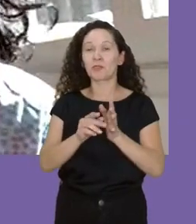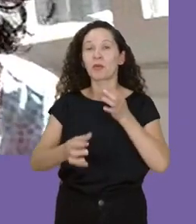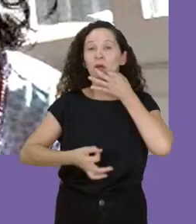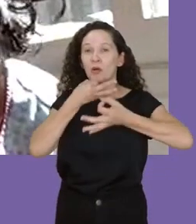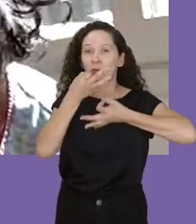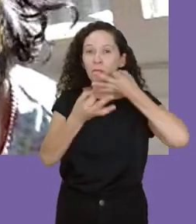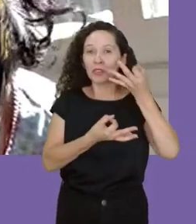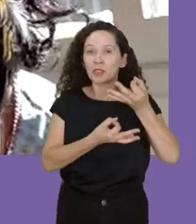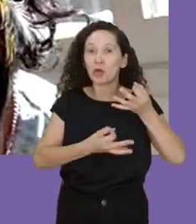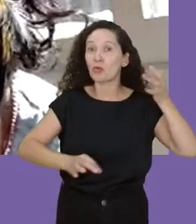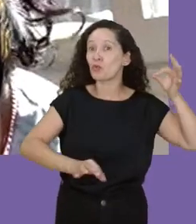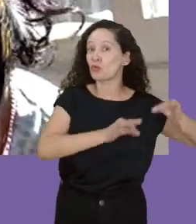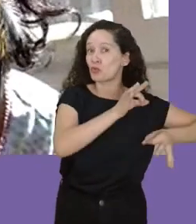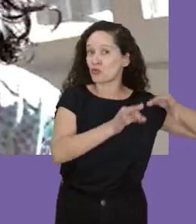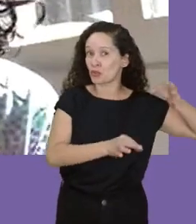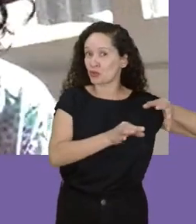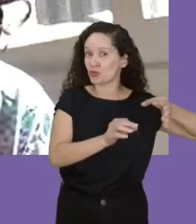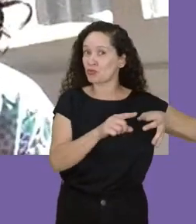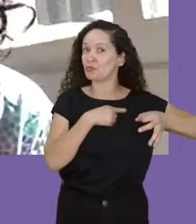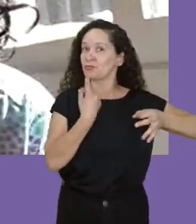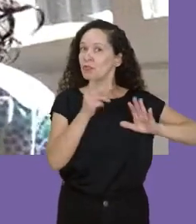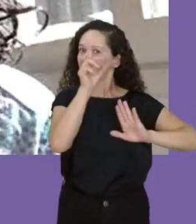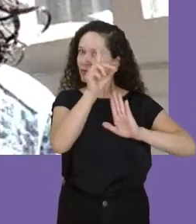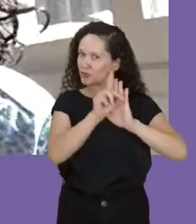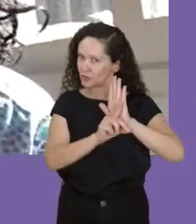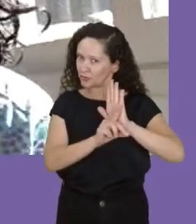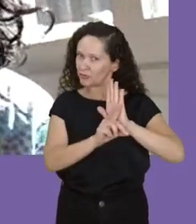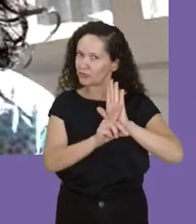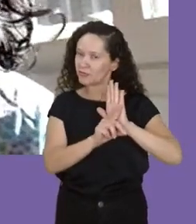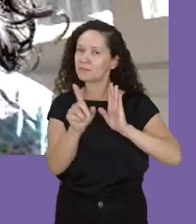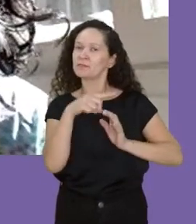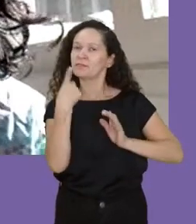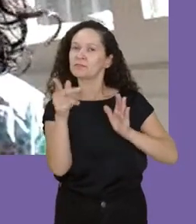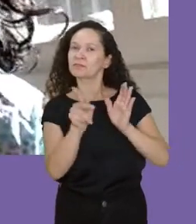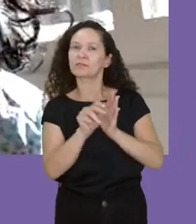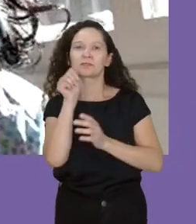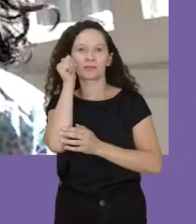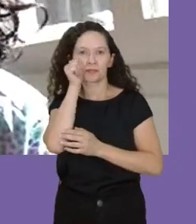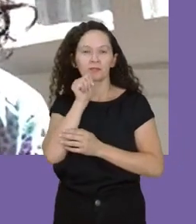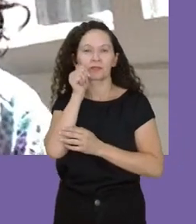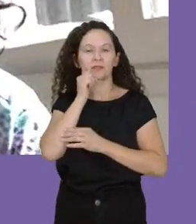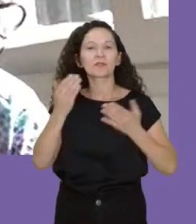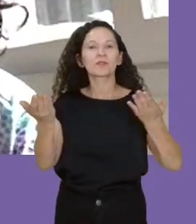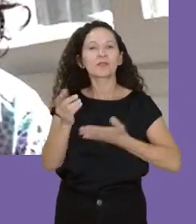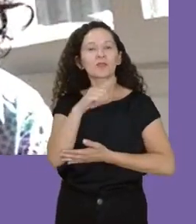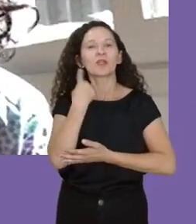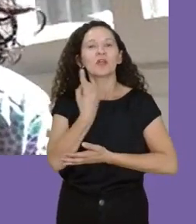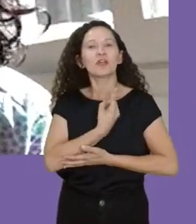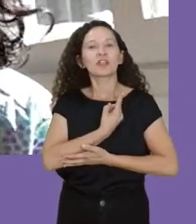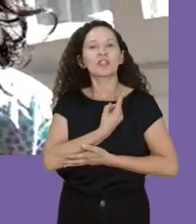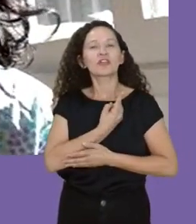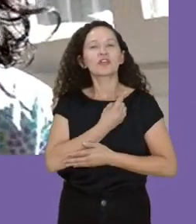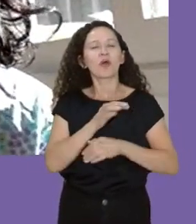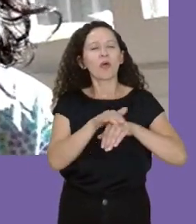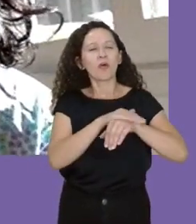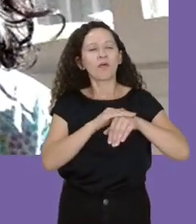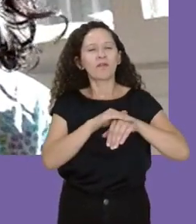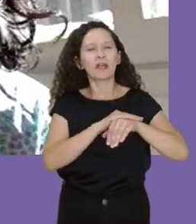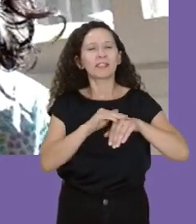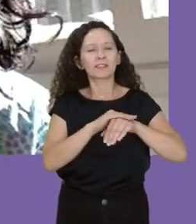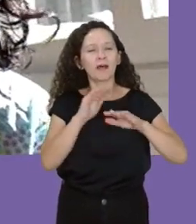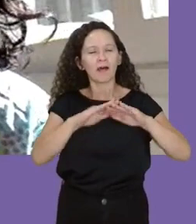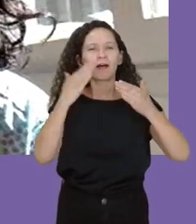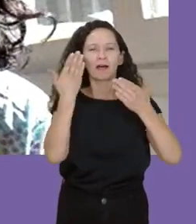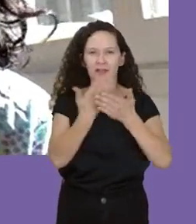vista jurídico, né, dos nossos direitos enquanto mulheres. E hoje a gente desdobra essas